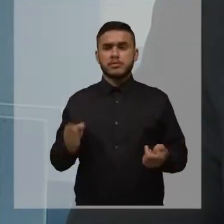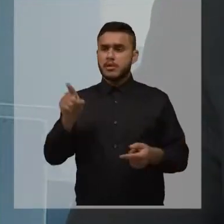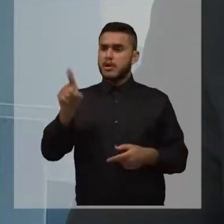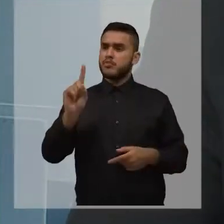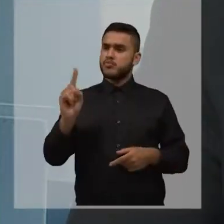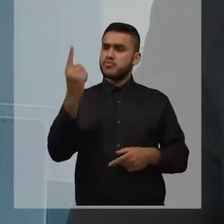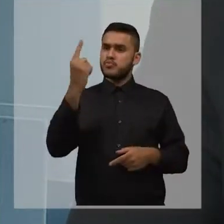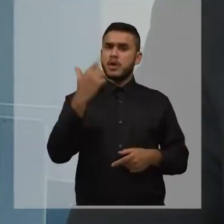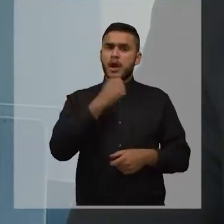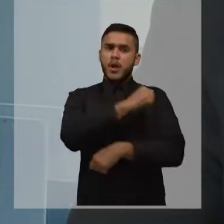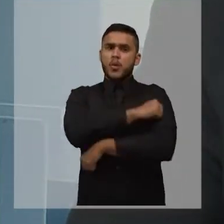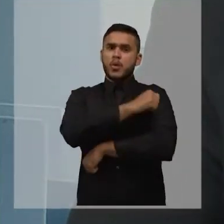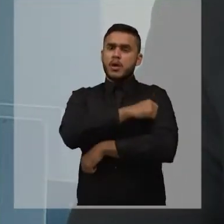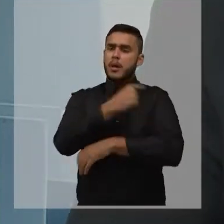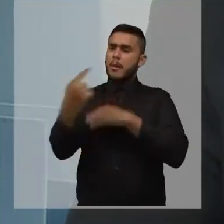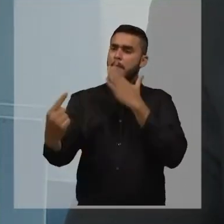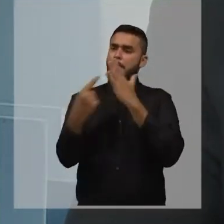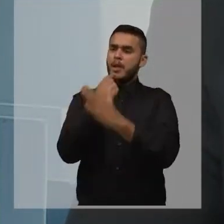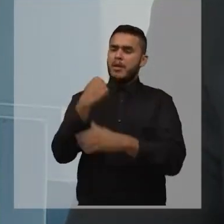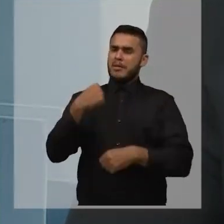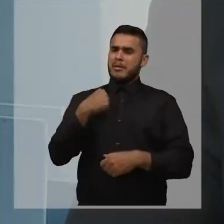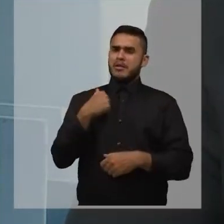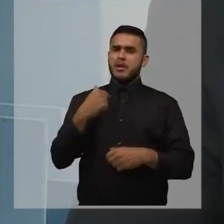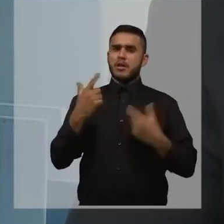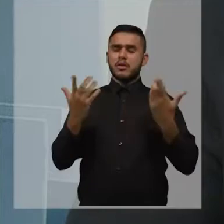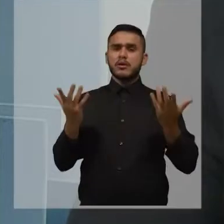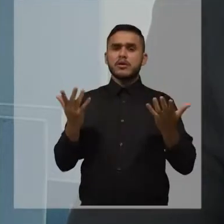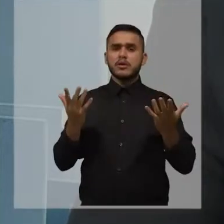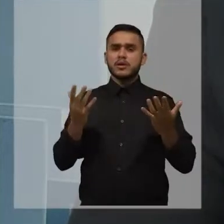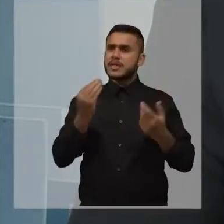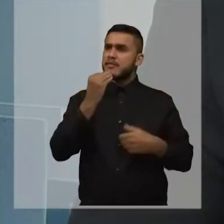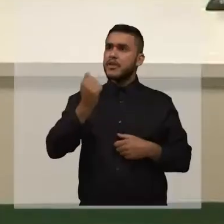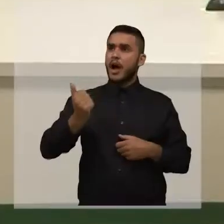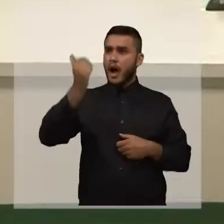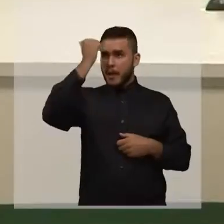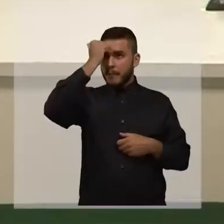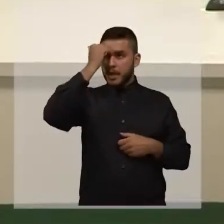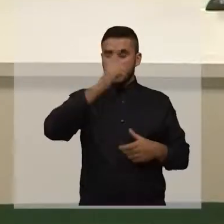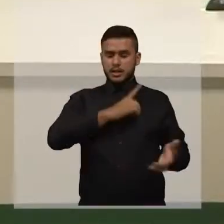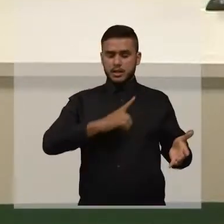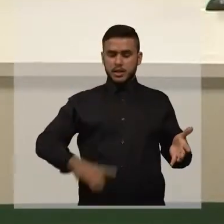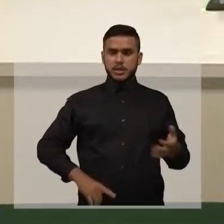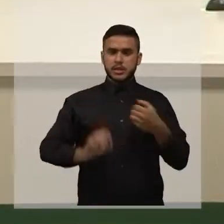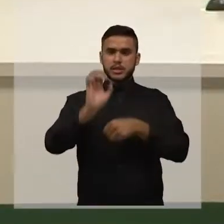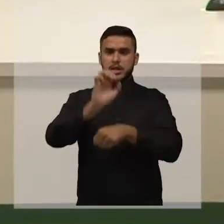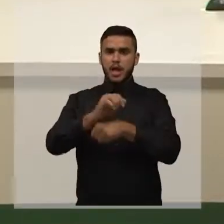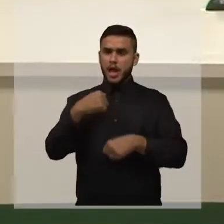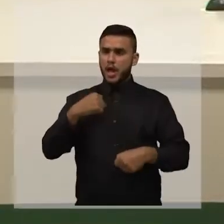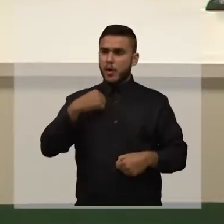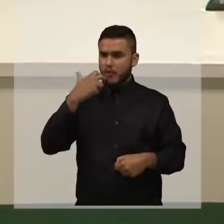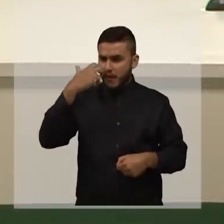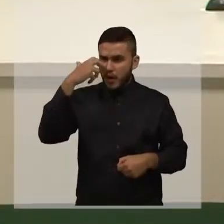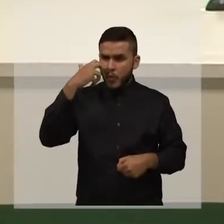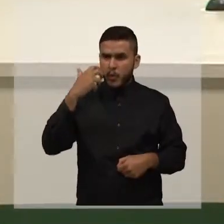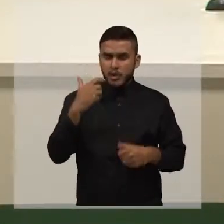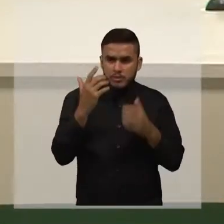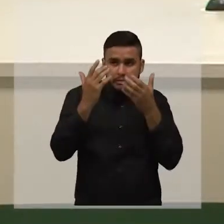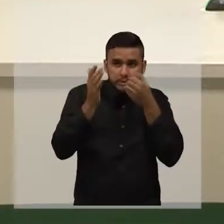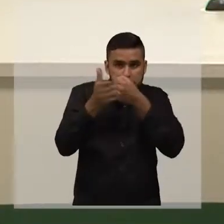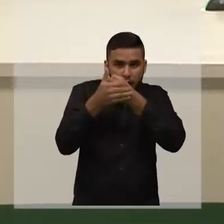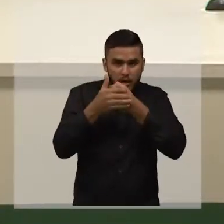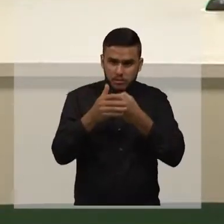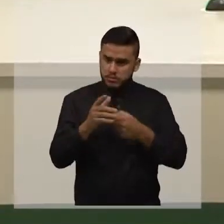admirado de um estudante fazer a primeira perguntar se ele não tinha vergonha de ter sido ex-deputado. Quer dizer, que